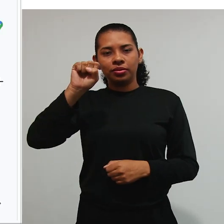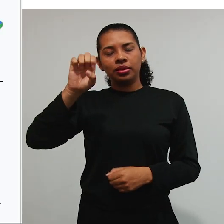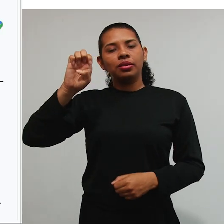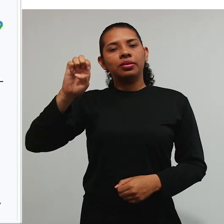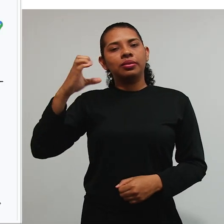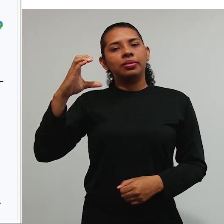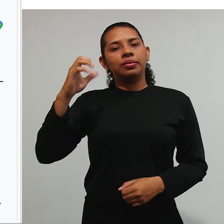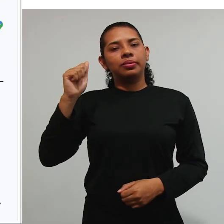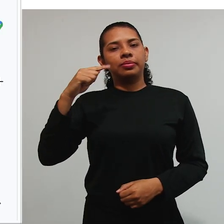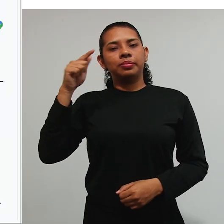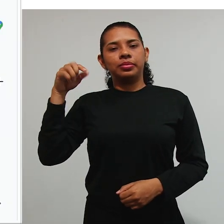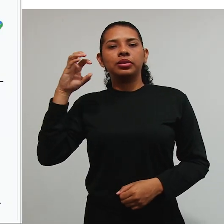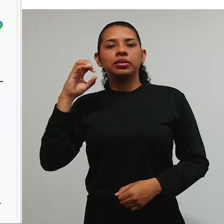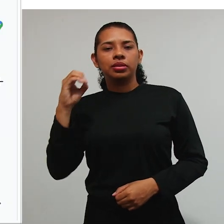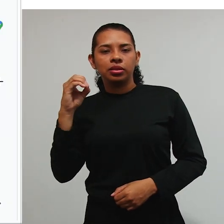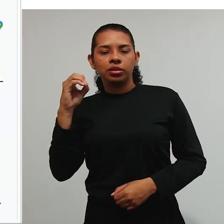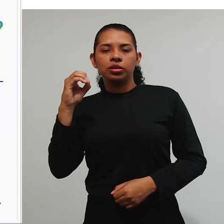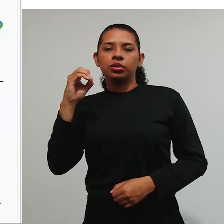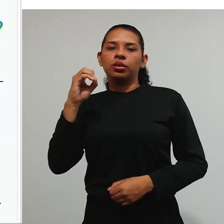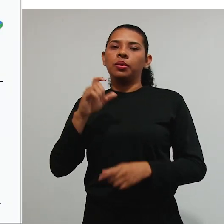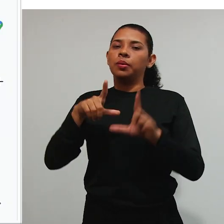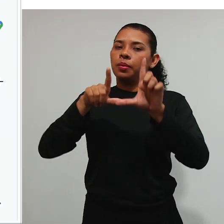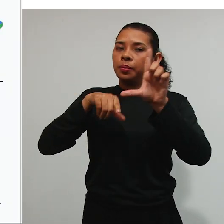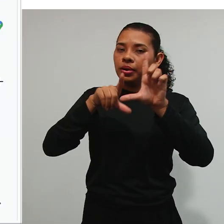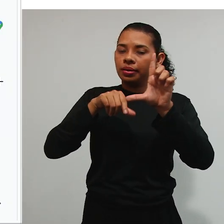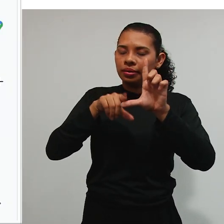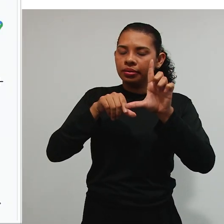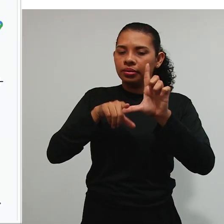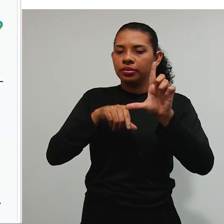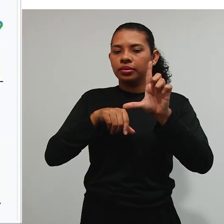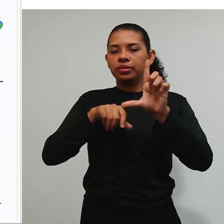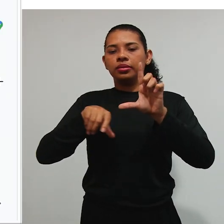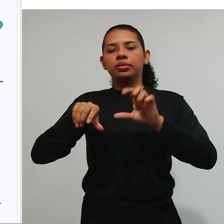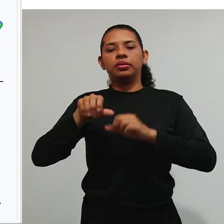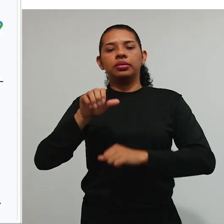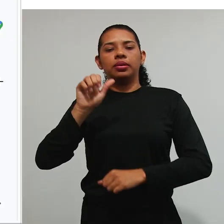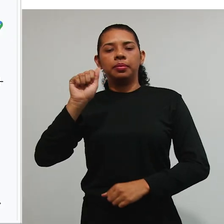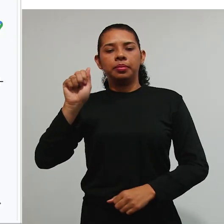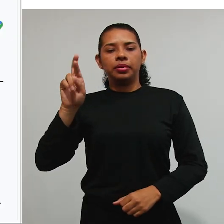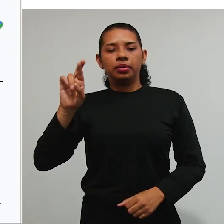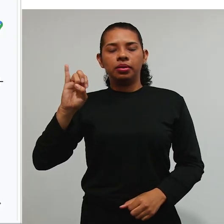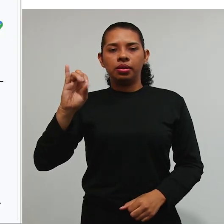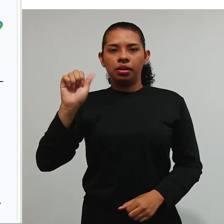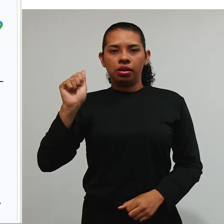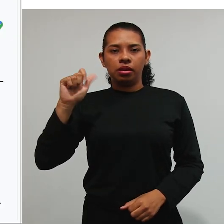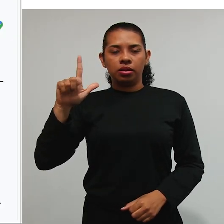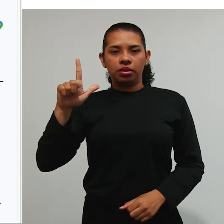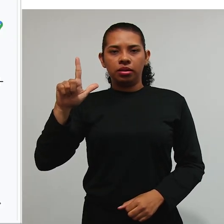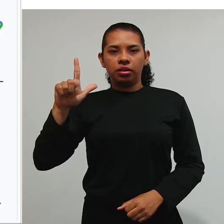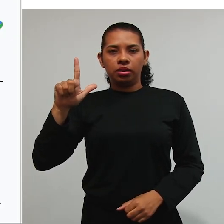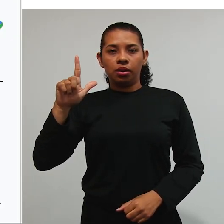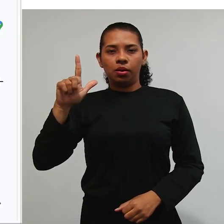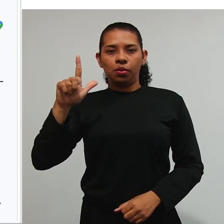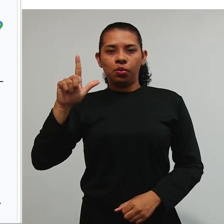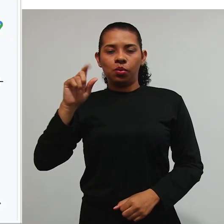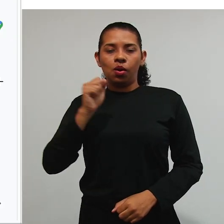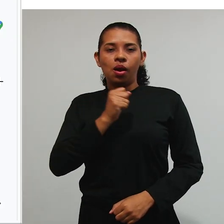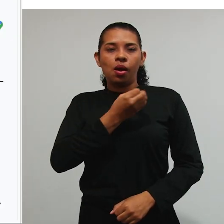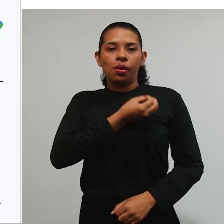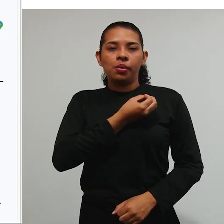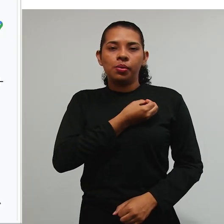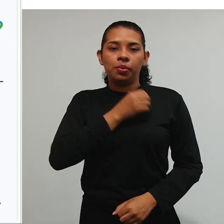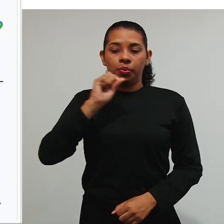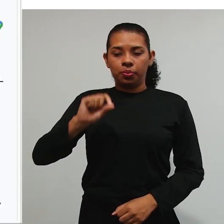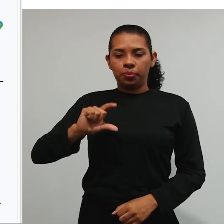seção, então eu venho aqui Arial, qual, né? Tipo da fonte Arial, tamanho 12, tamanho